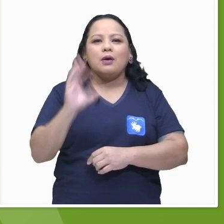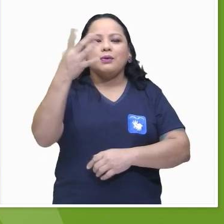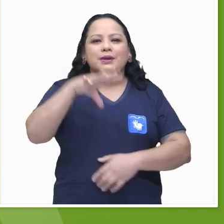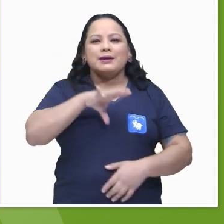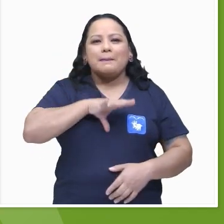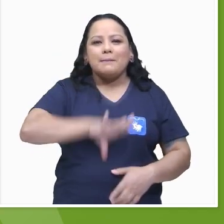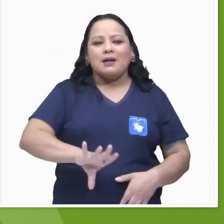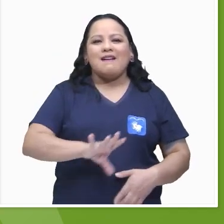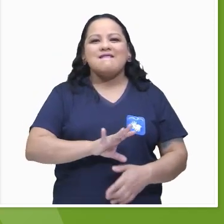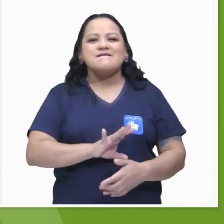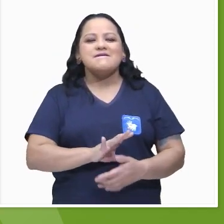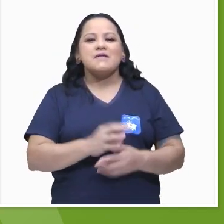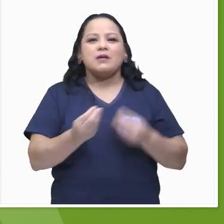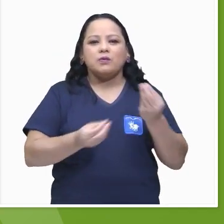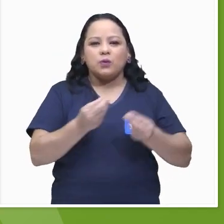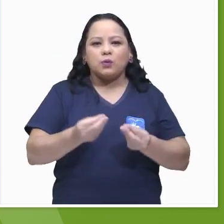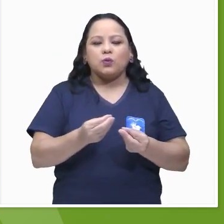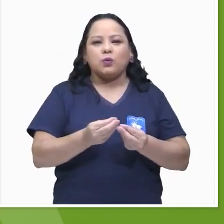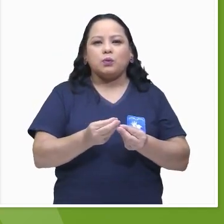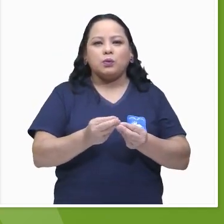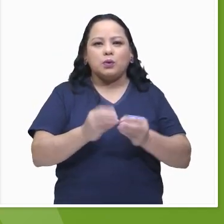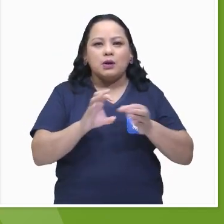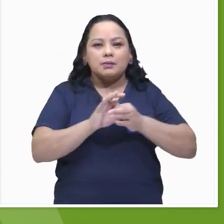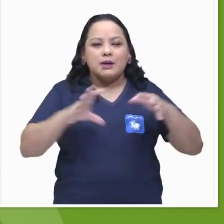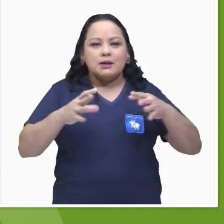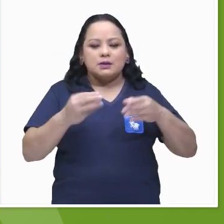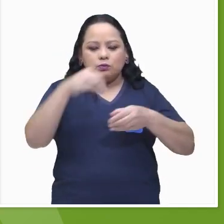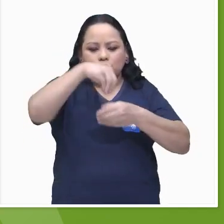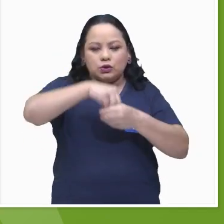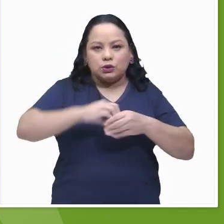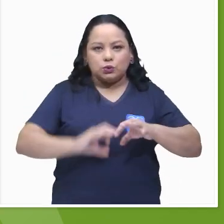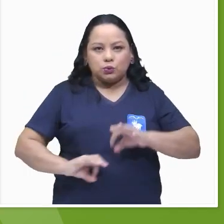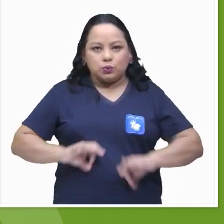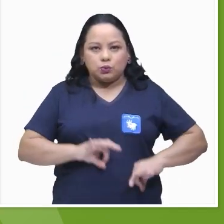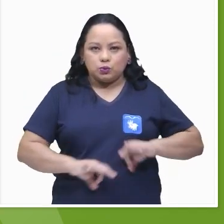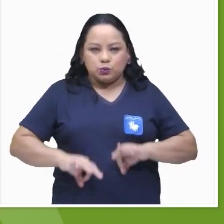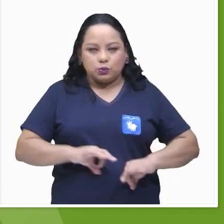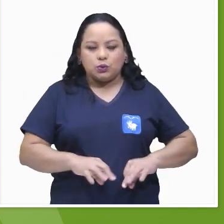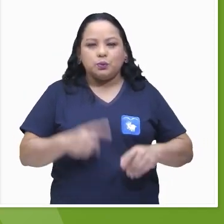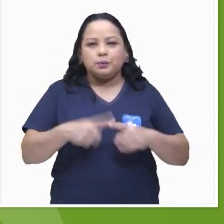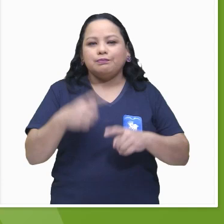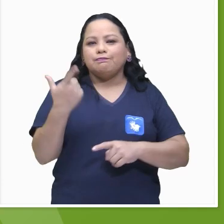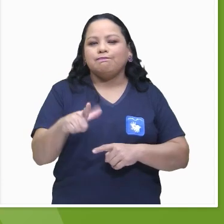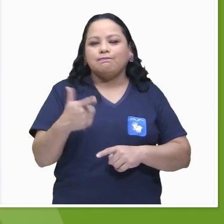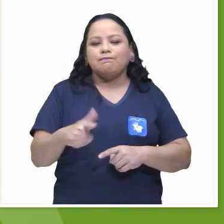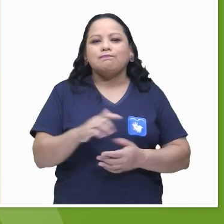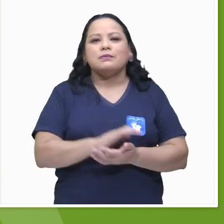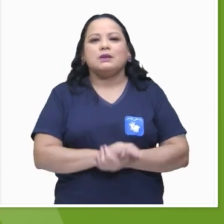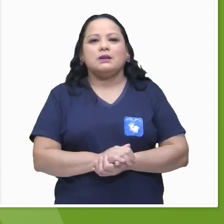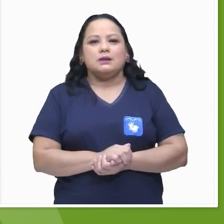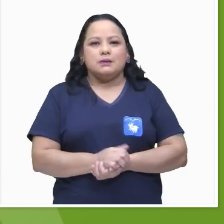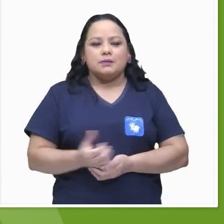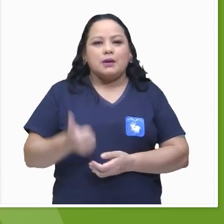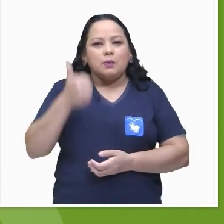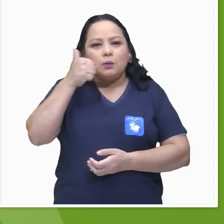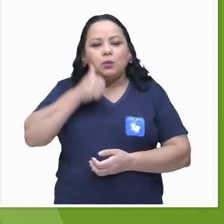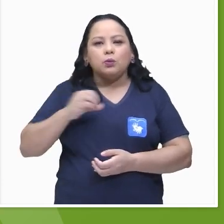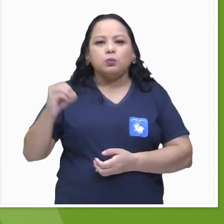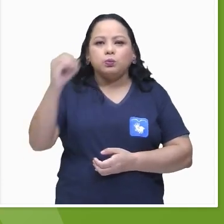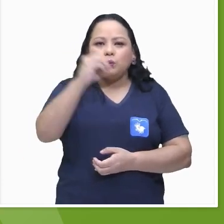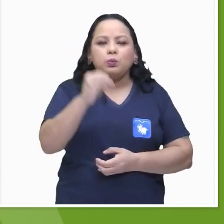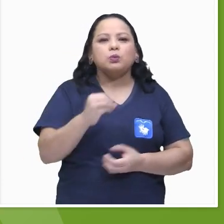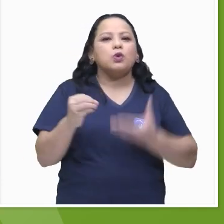vai ser a descamação das paredes internas do útero quando não há a fecundação. Então, todo mês o corpo